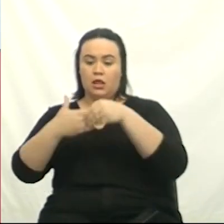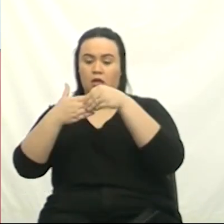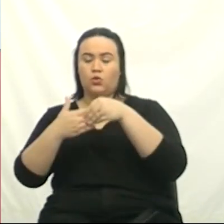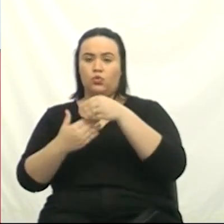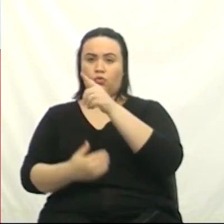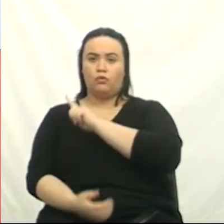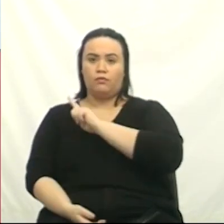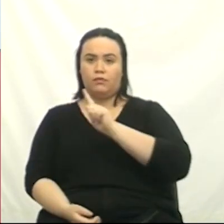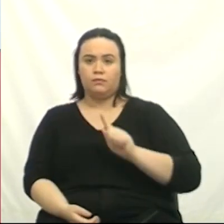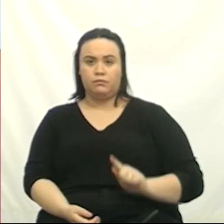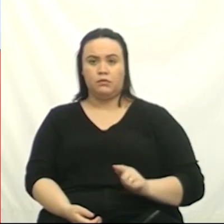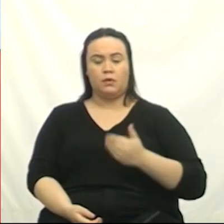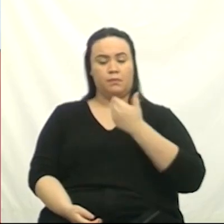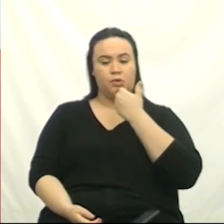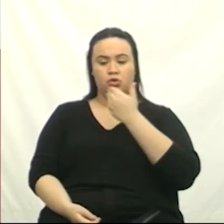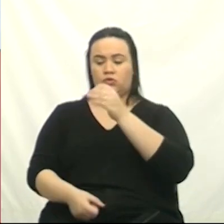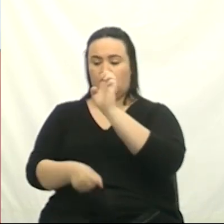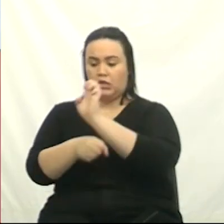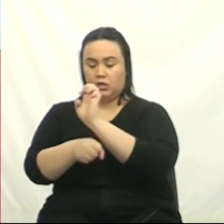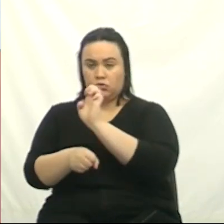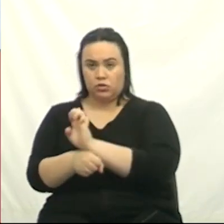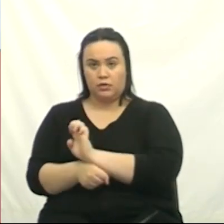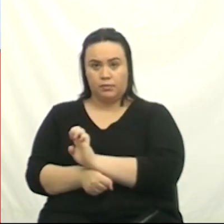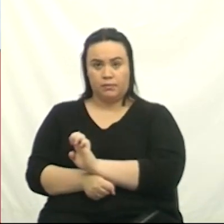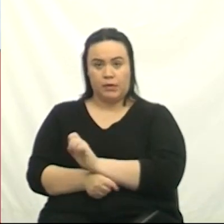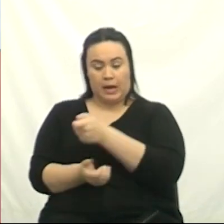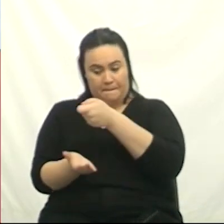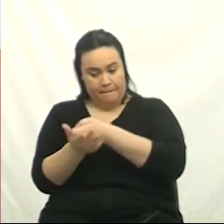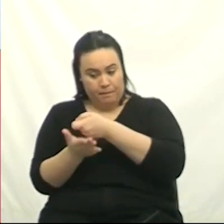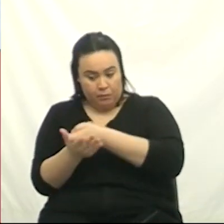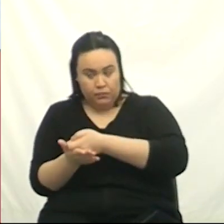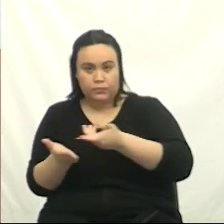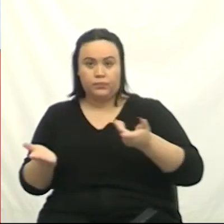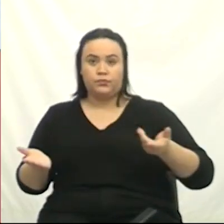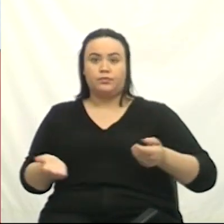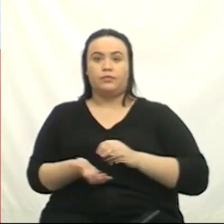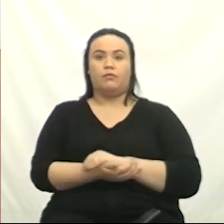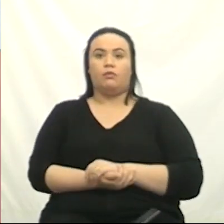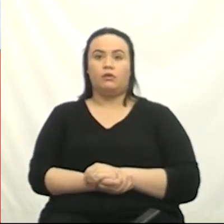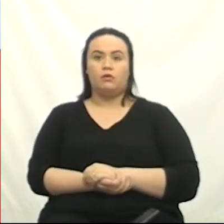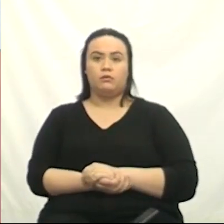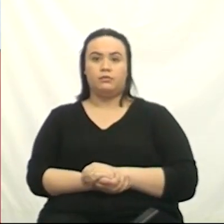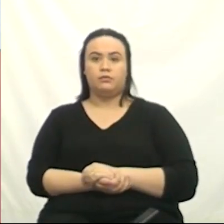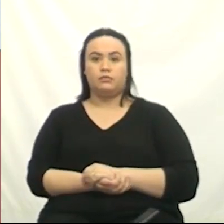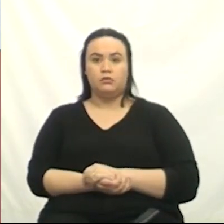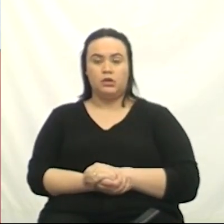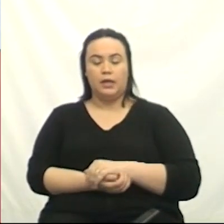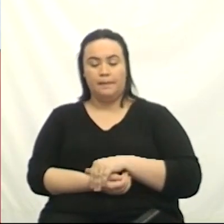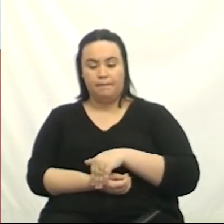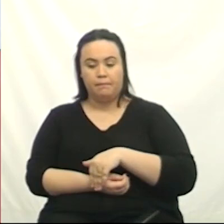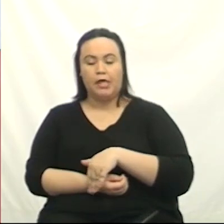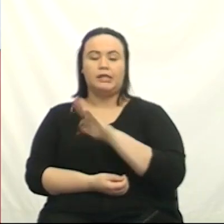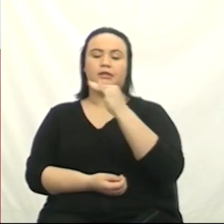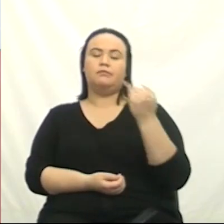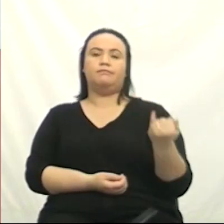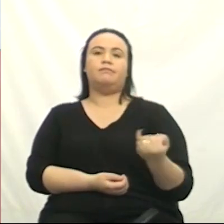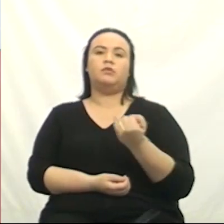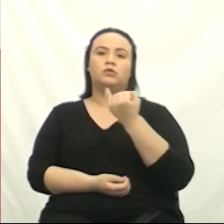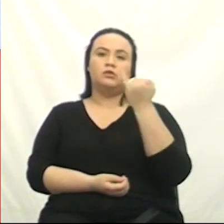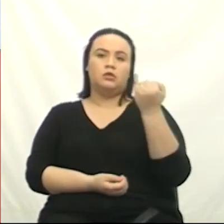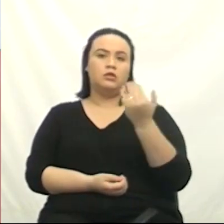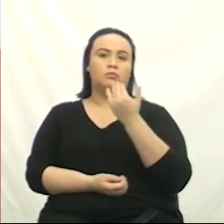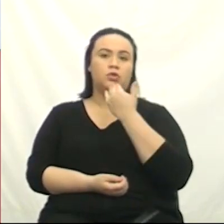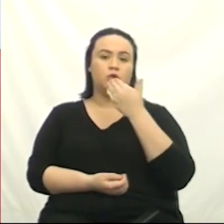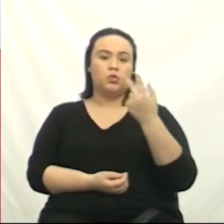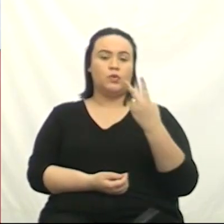esse pedido ao executivo se torna cada vez mais mais importante do pedido que a gente fez